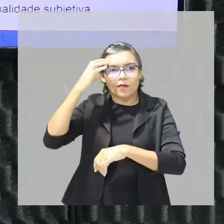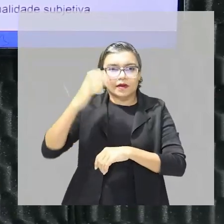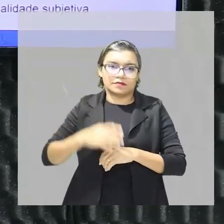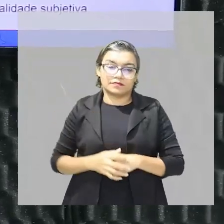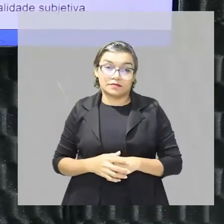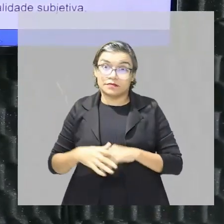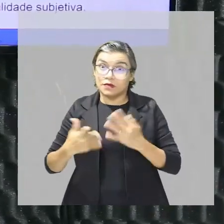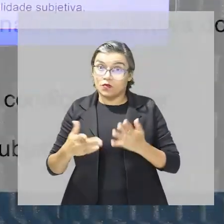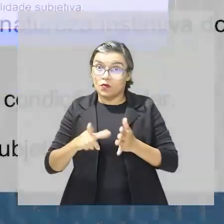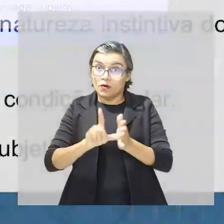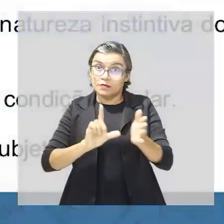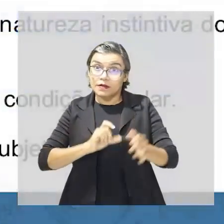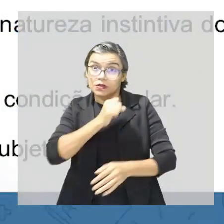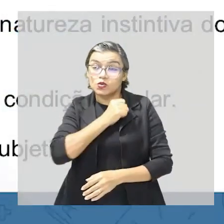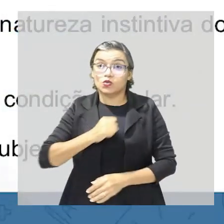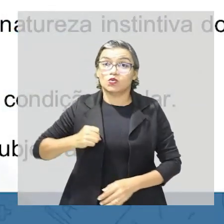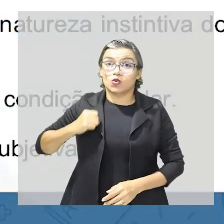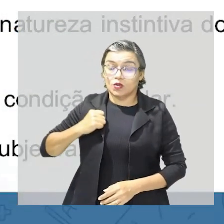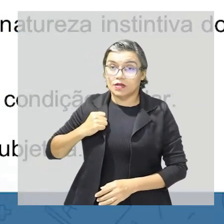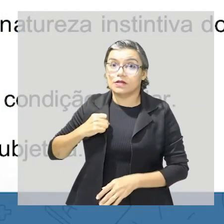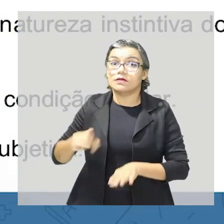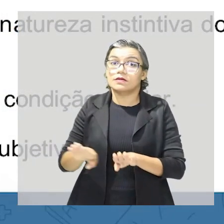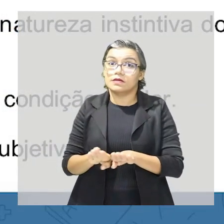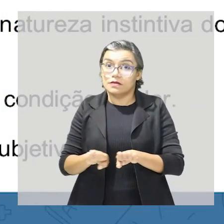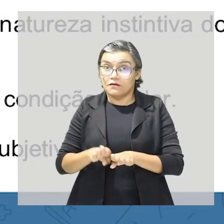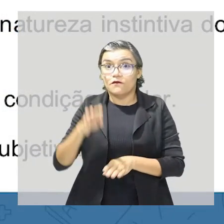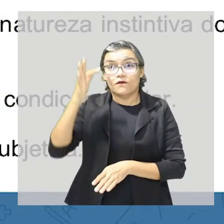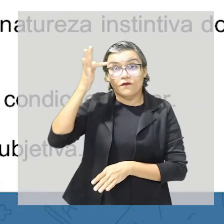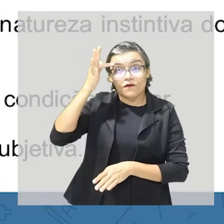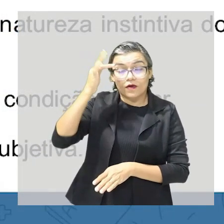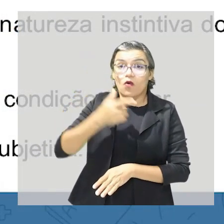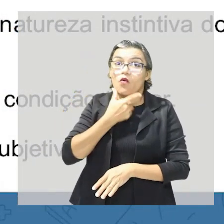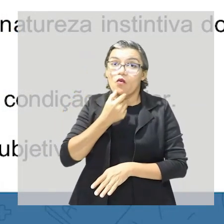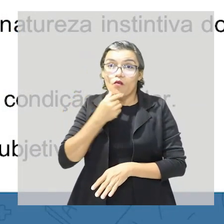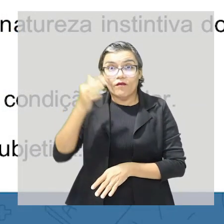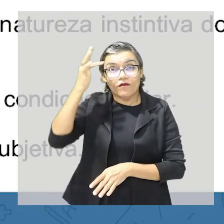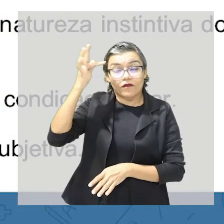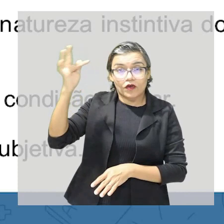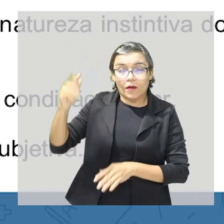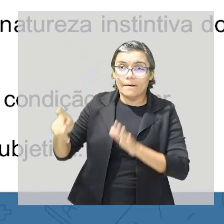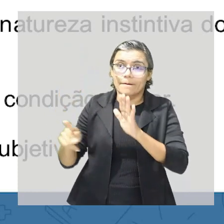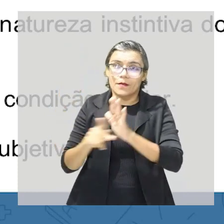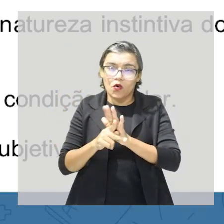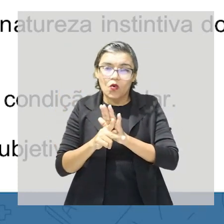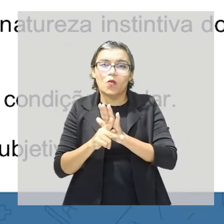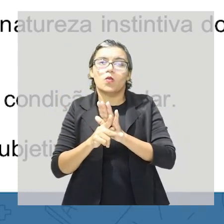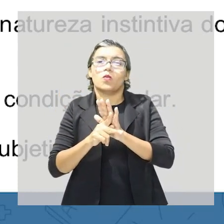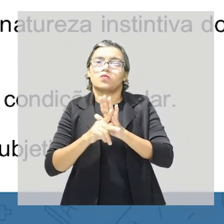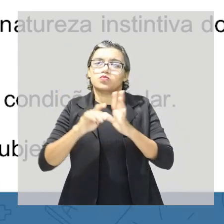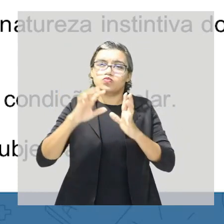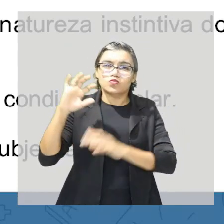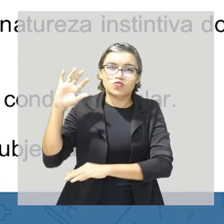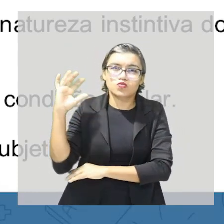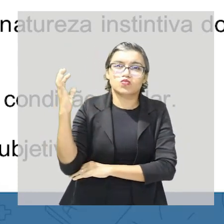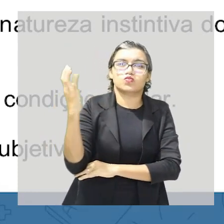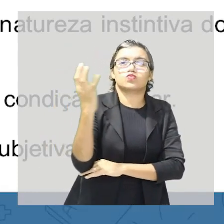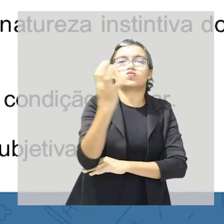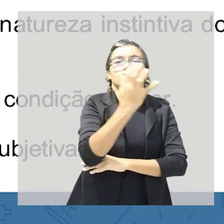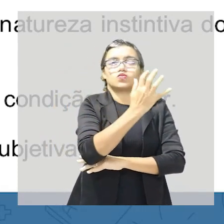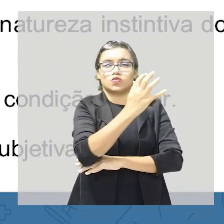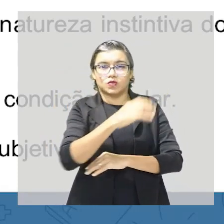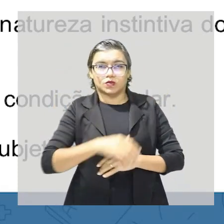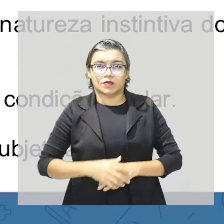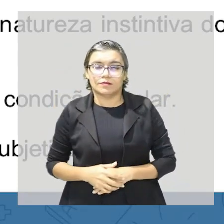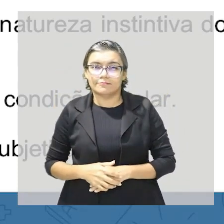pré-socráticos nossos filósofos da natureza buscavam natureza se incomodavam com a